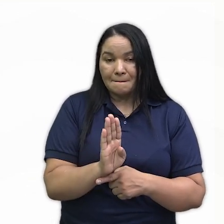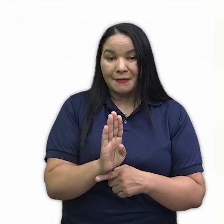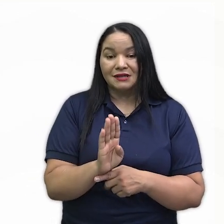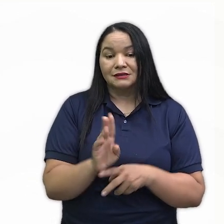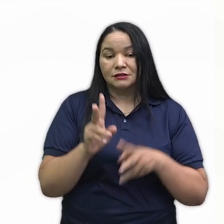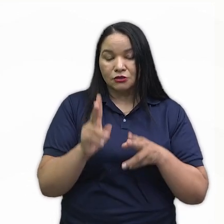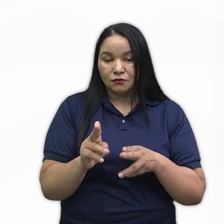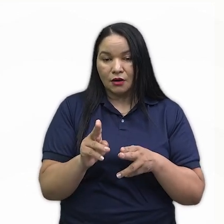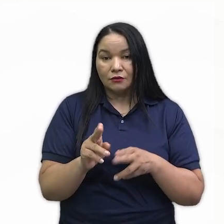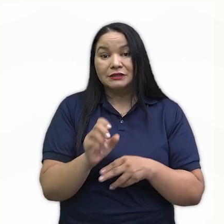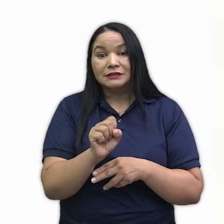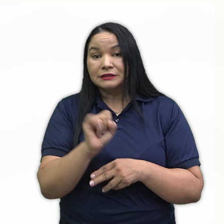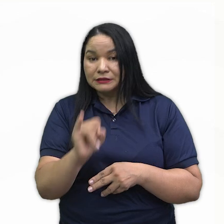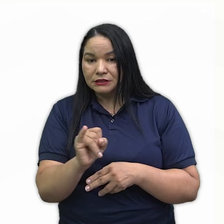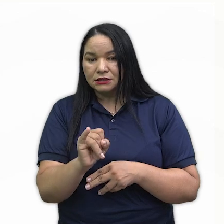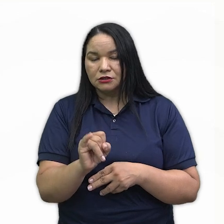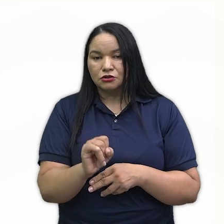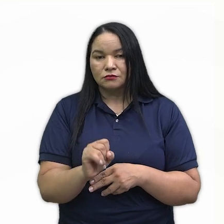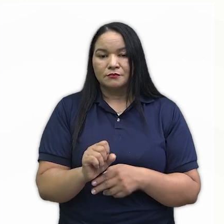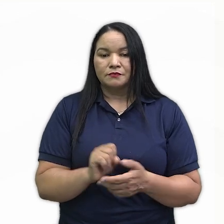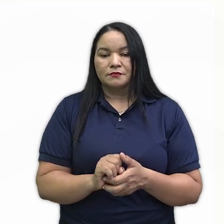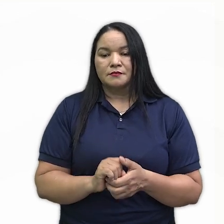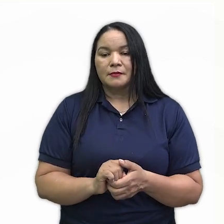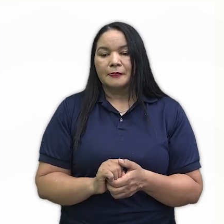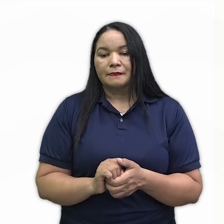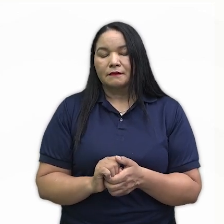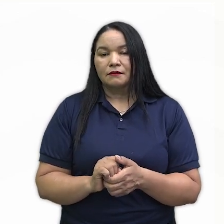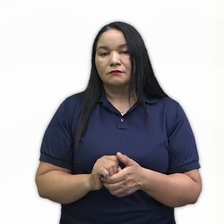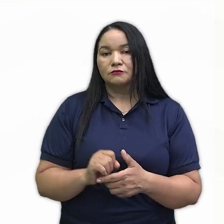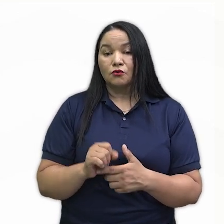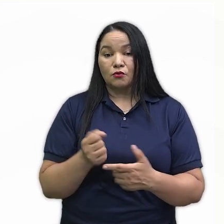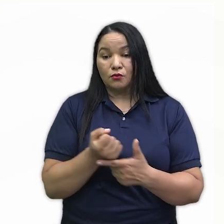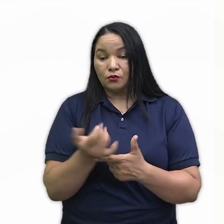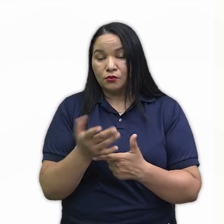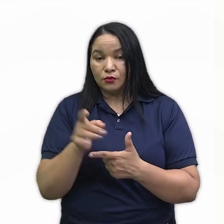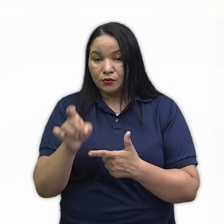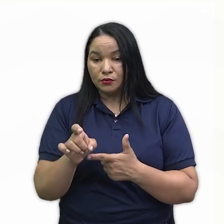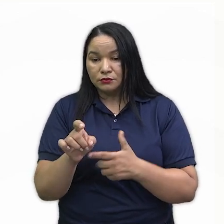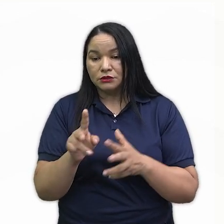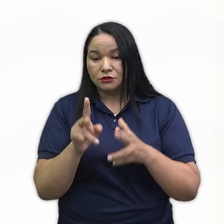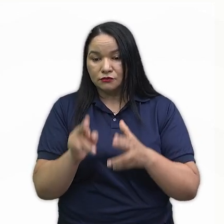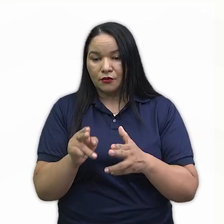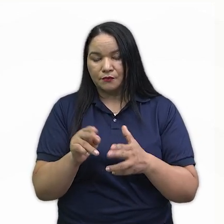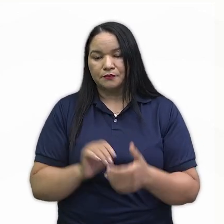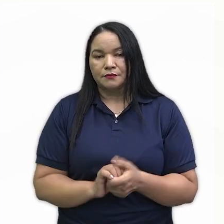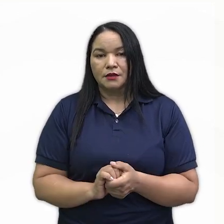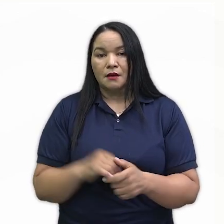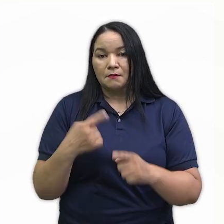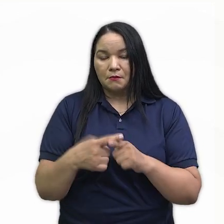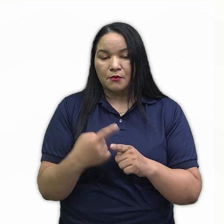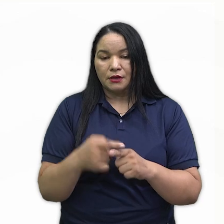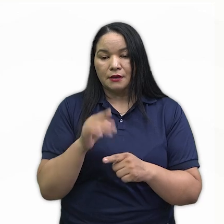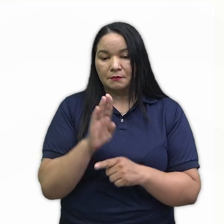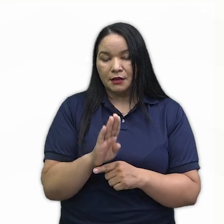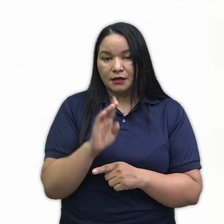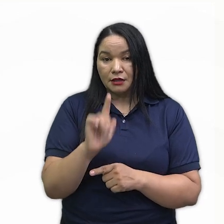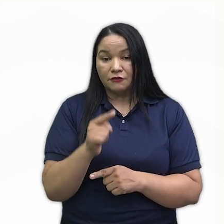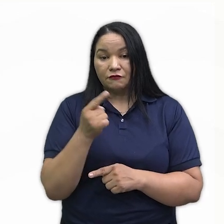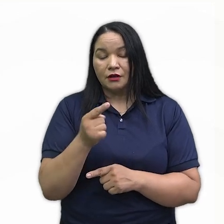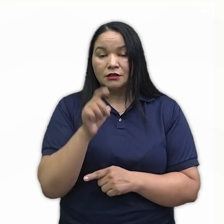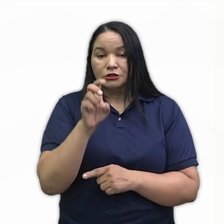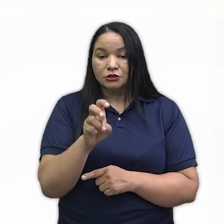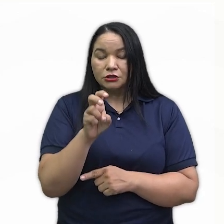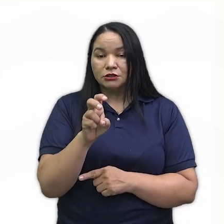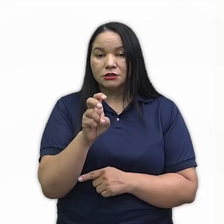iguais se e somente se o logaritmando for igual, pois b elevado a x é